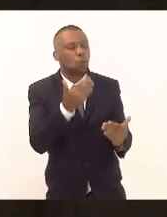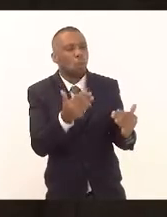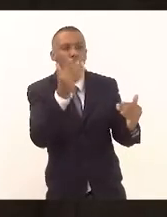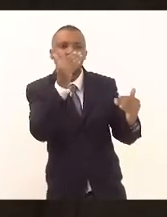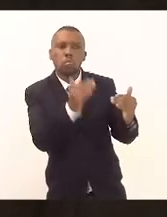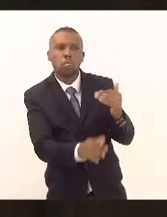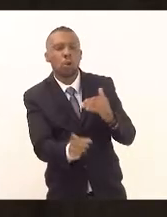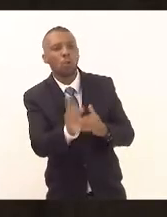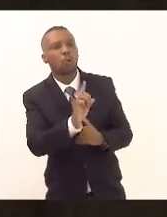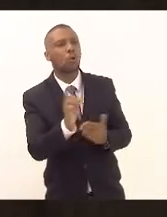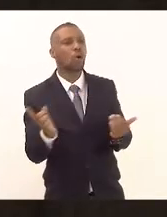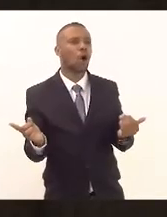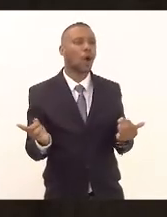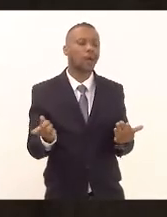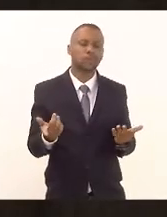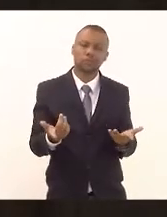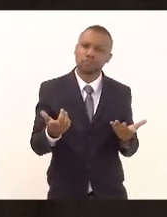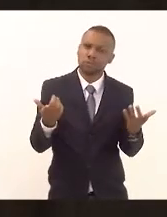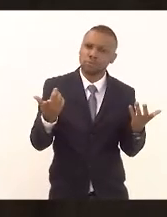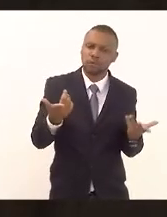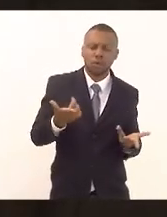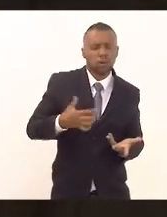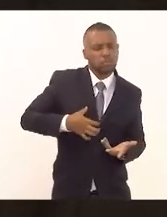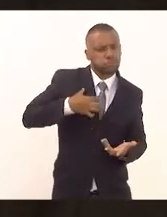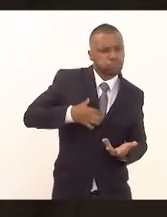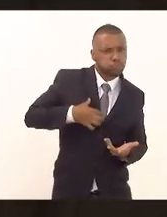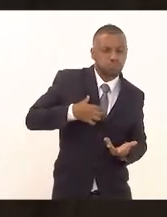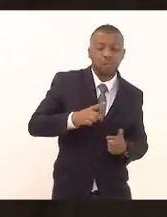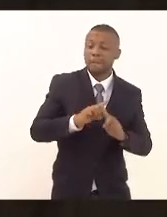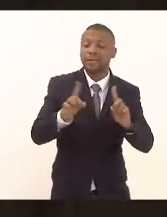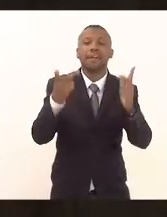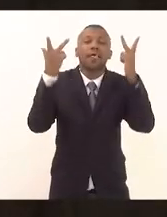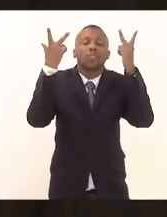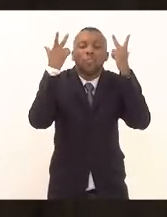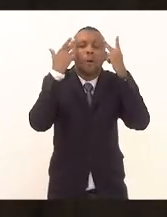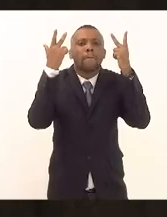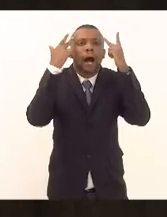e insatisfação. Mas isso daí